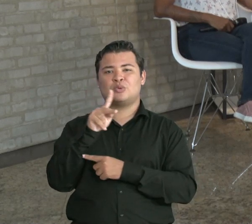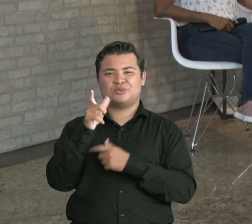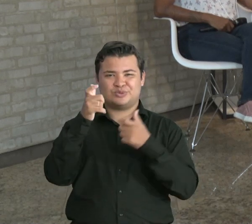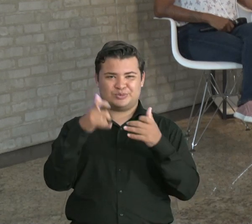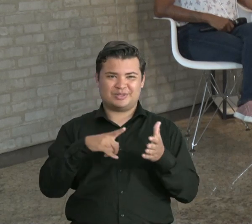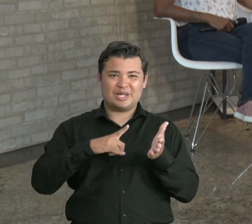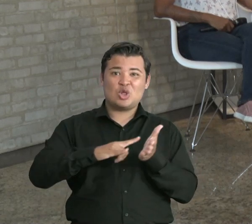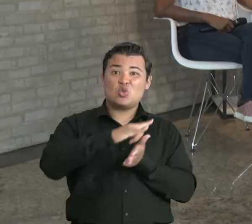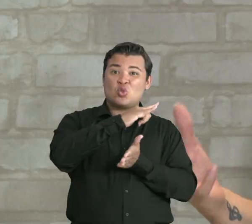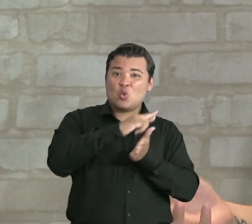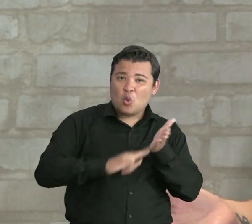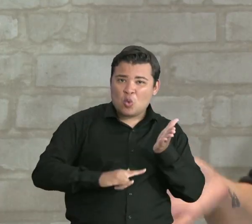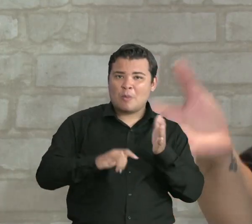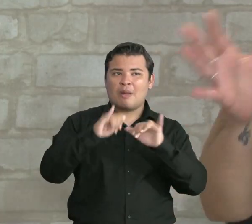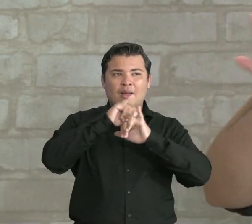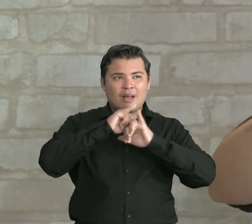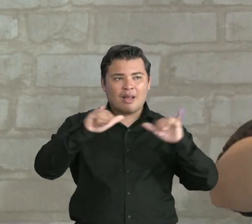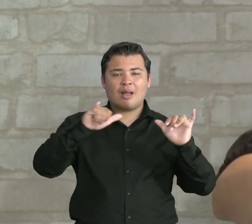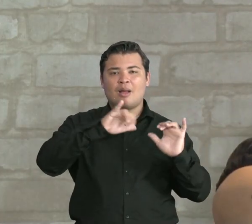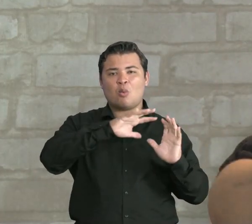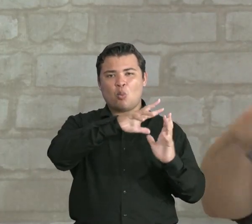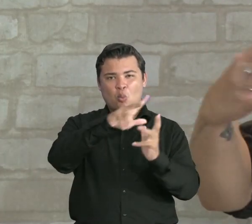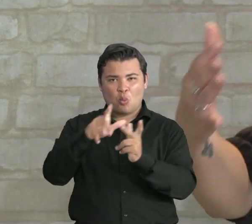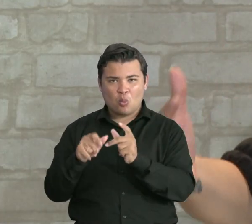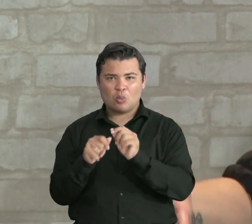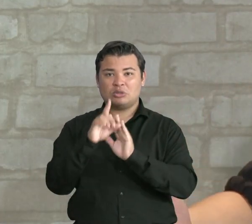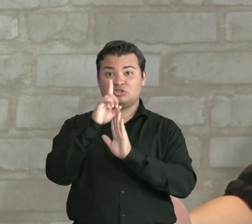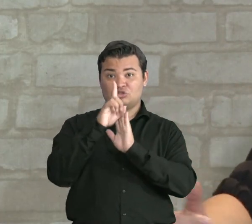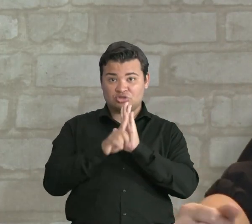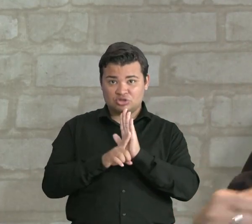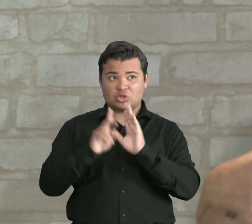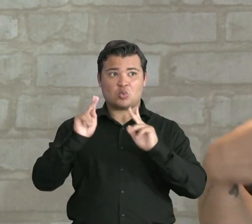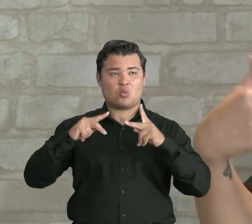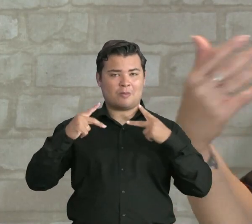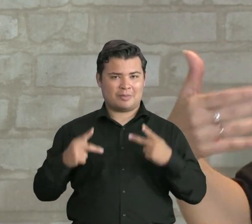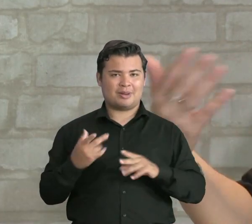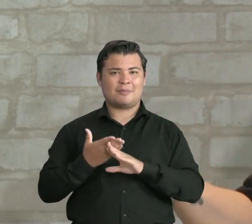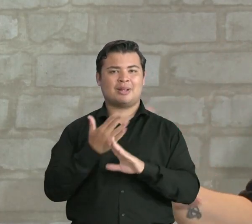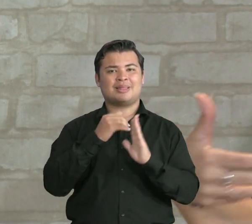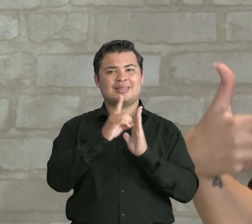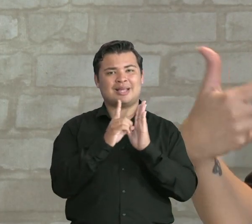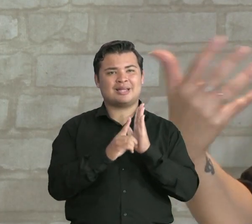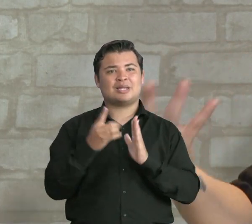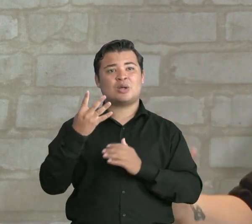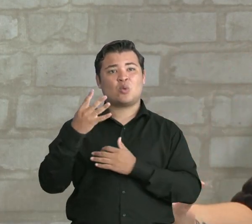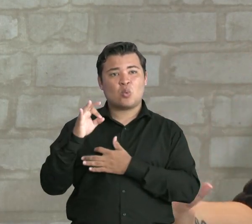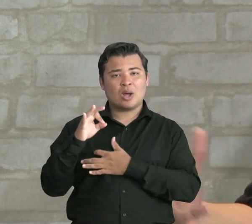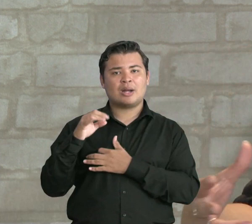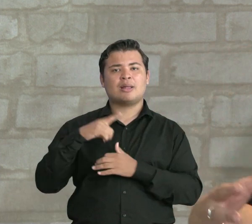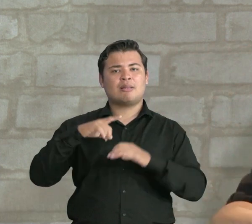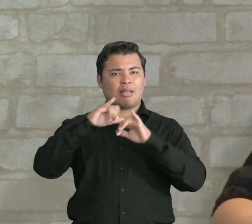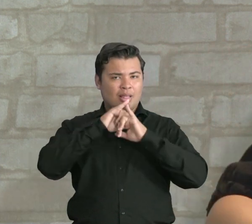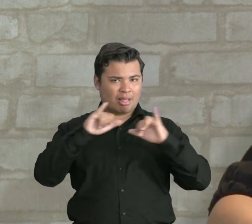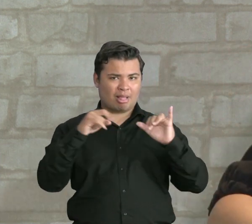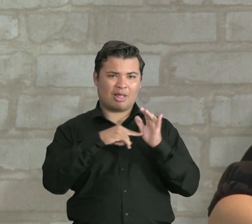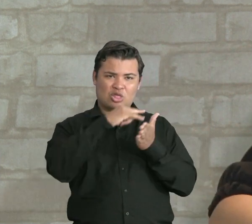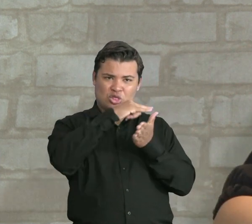dos Direitos Humanos, da década de 40, no pós-guerra, para evitar